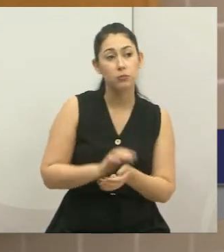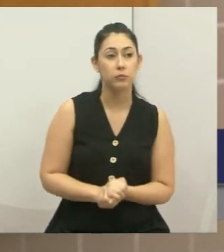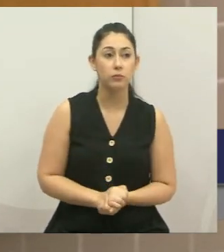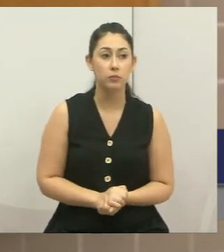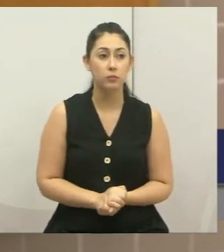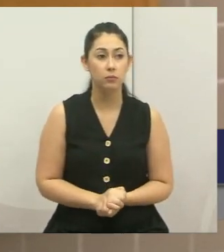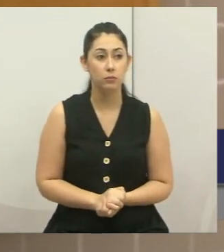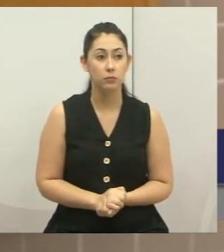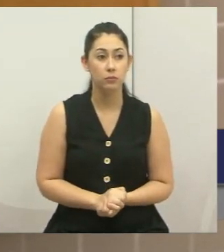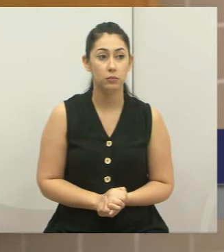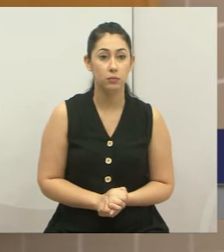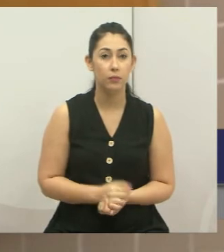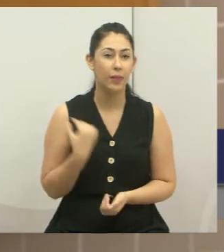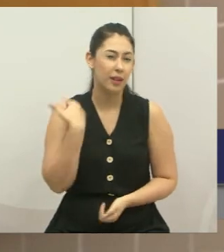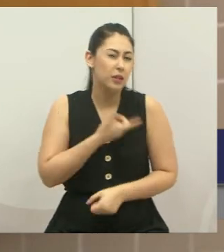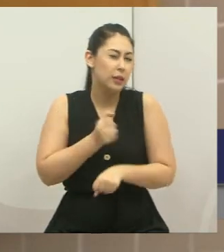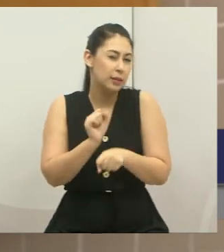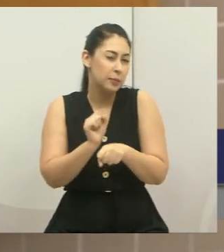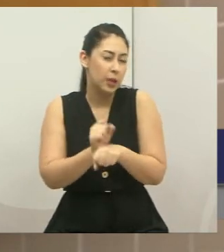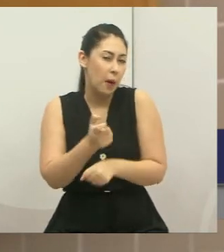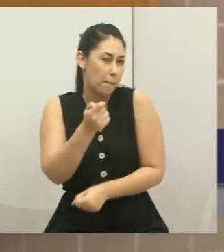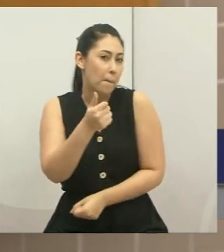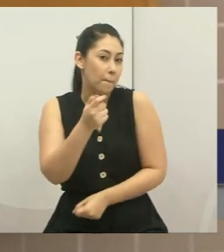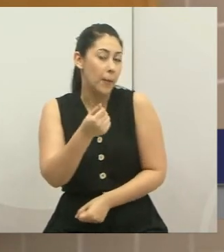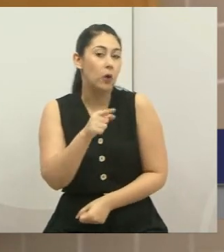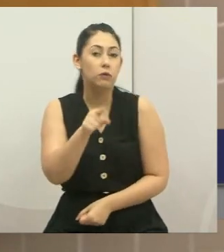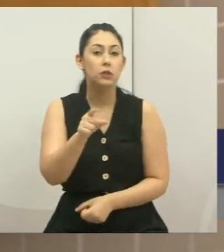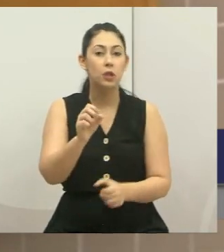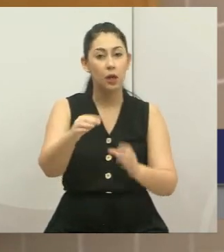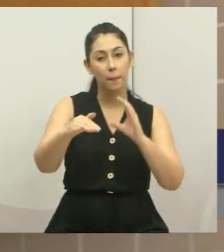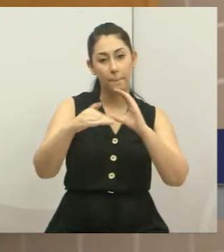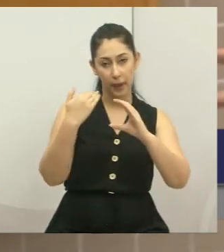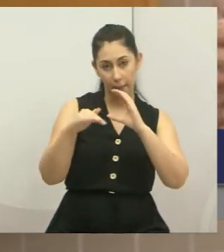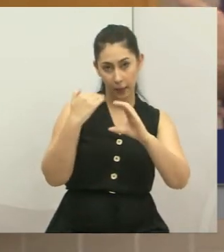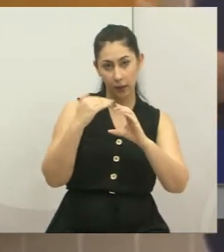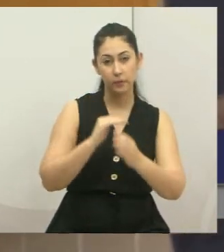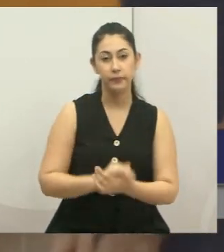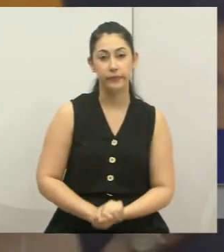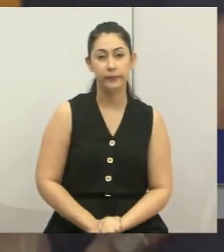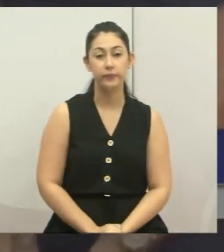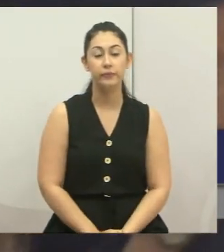Então, alguns segundos para que vocês possam atuar agora.